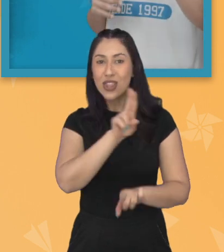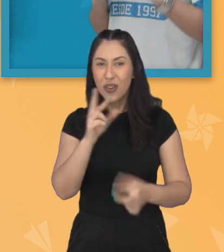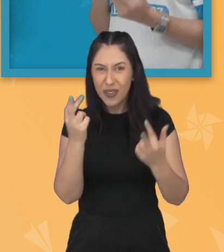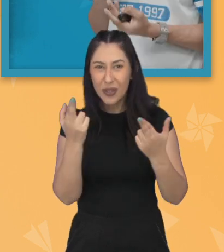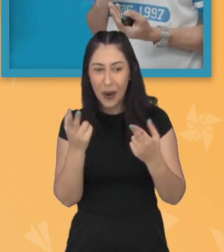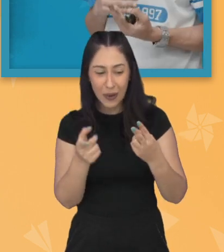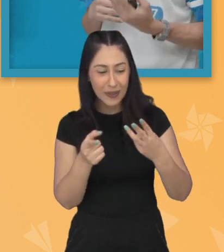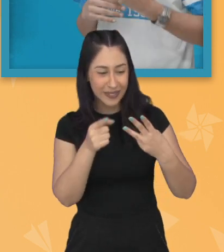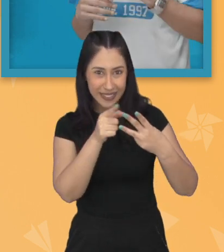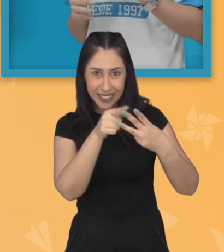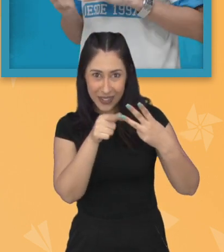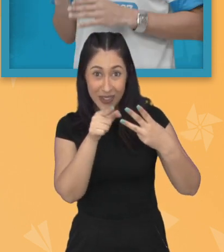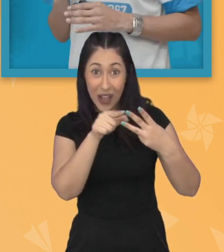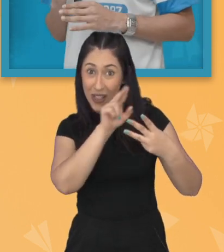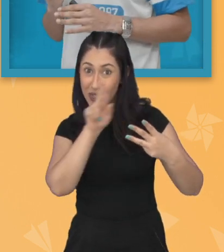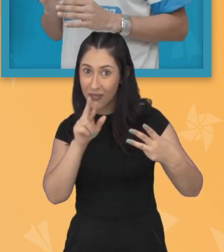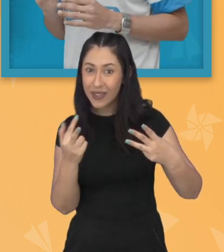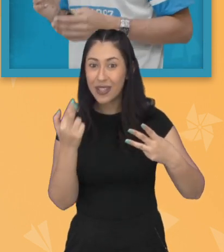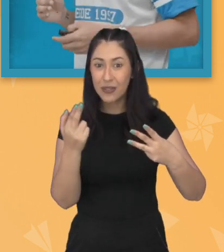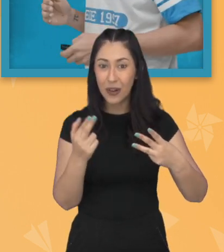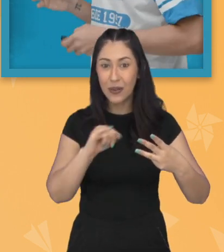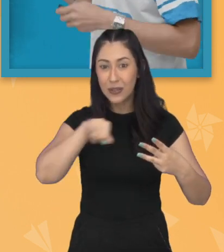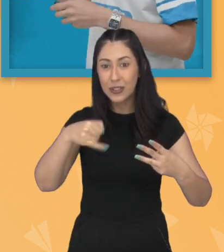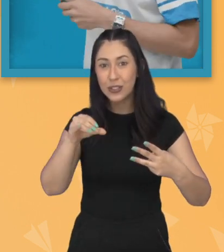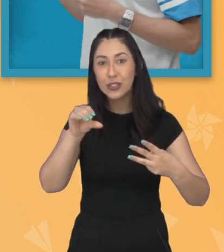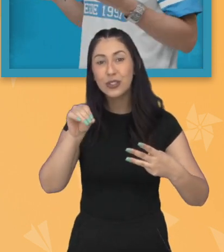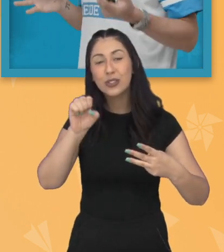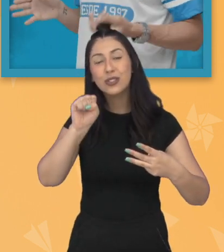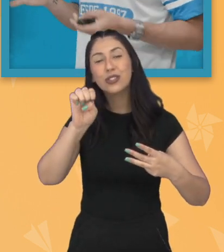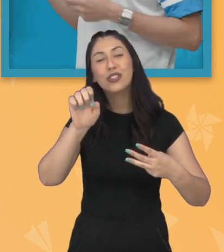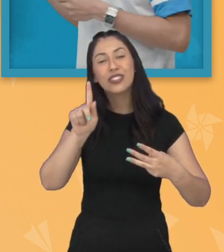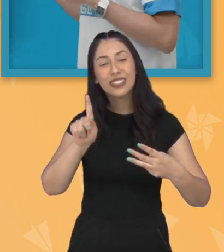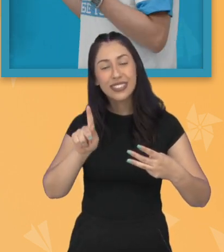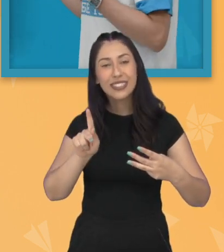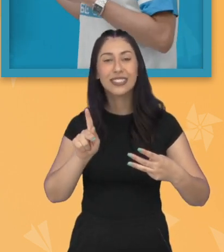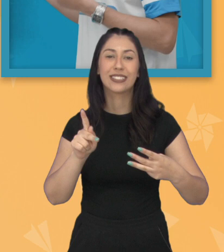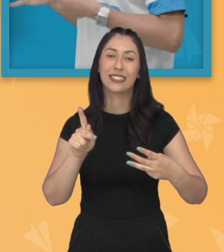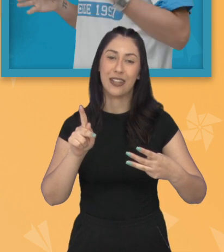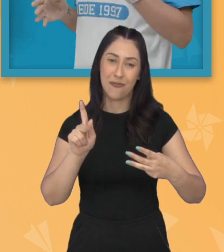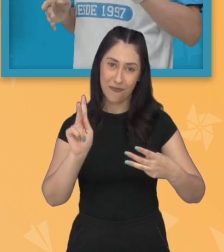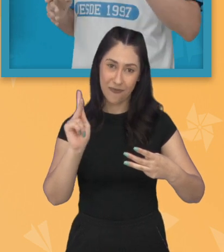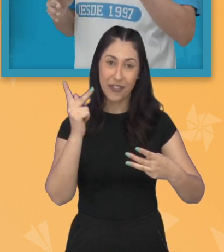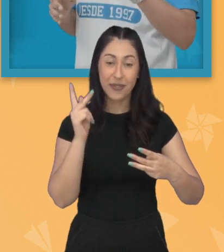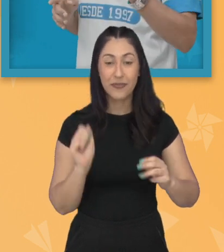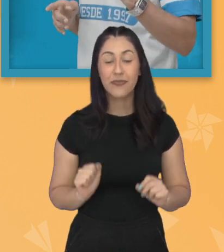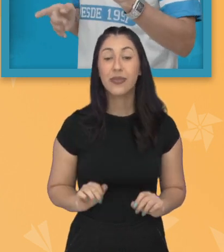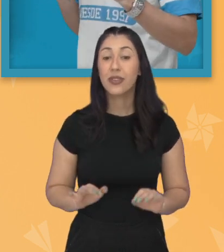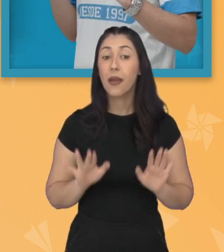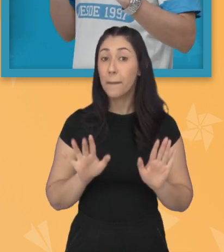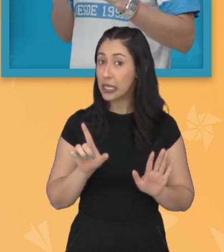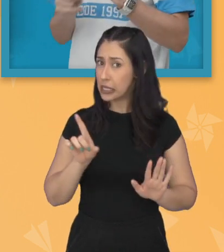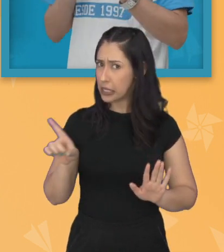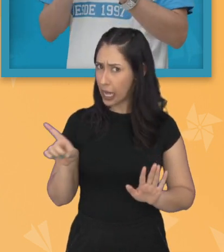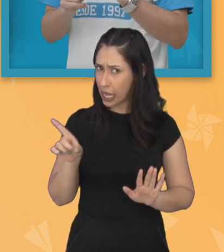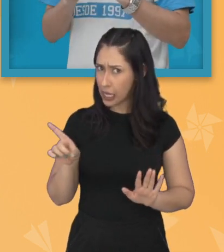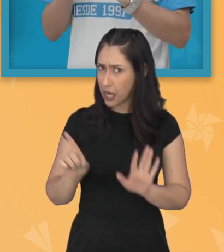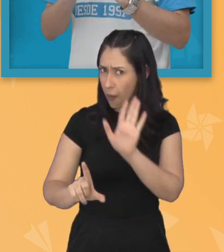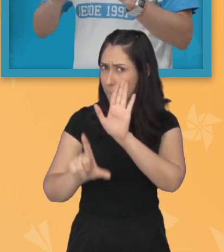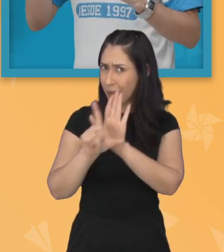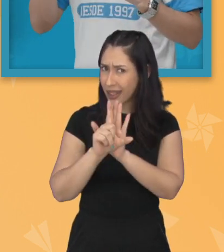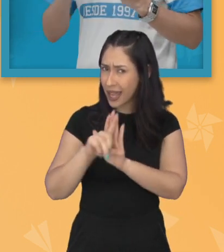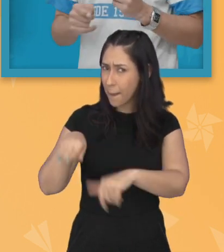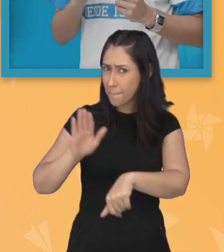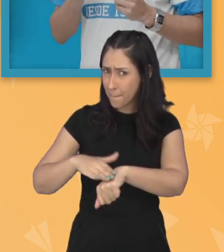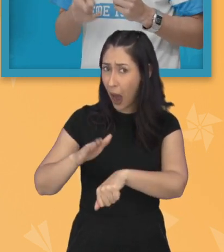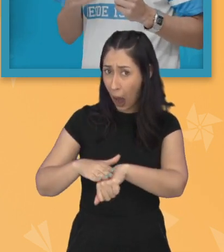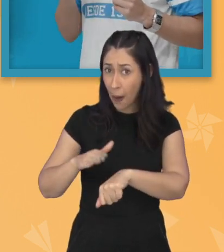qual ele fala mais sobre a relação com os gases, tudo bem? Ele fala assim, É dito que o volume e não a massa, né? Quando a gente trata de gás, a